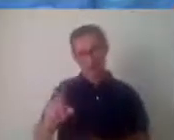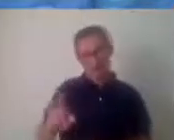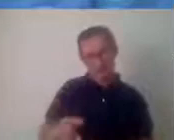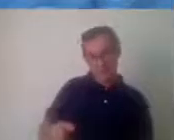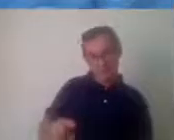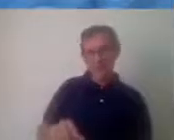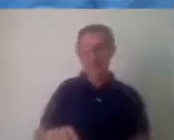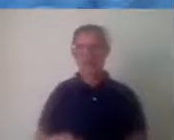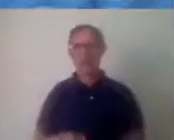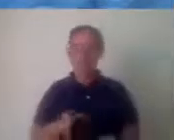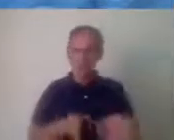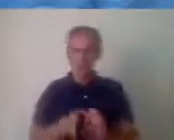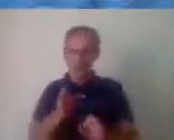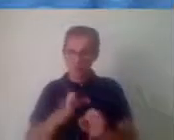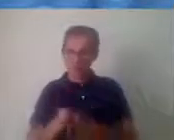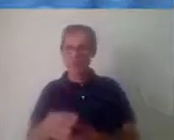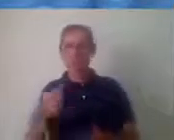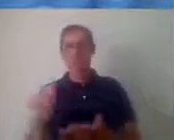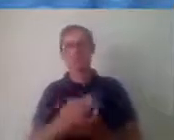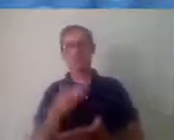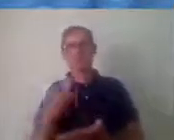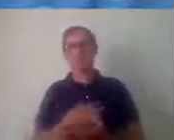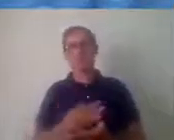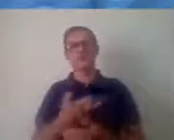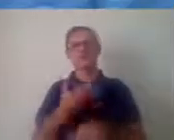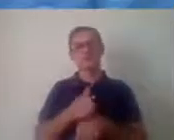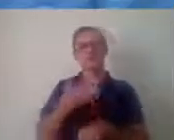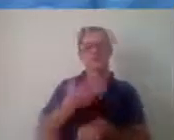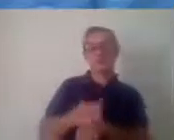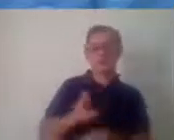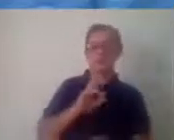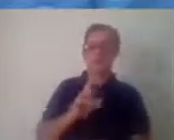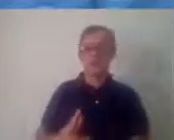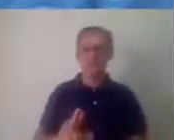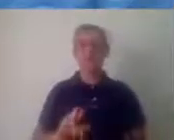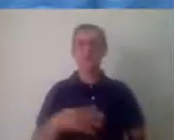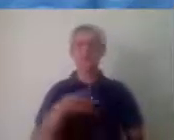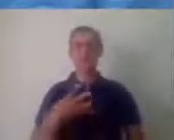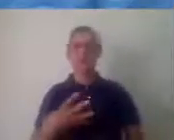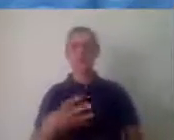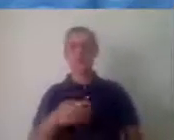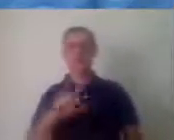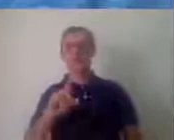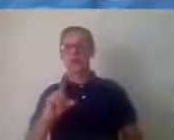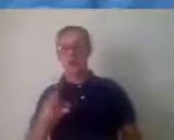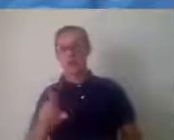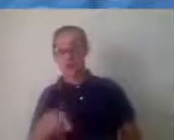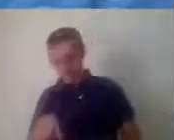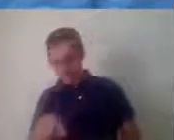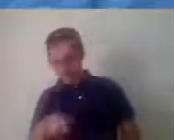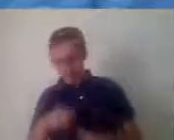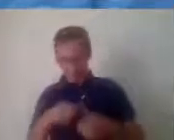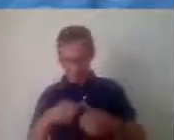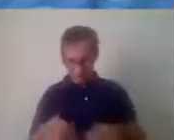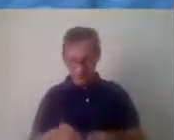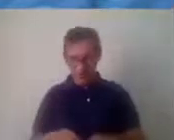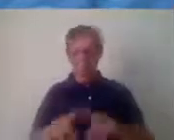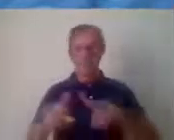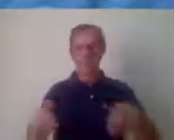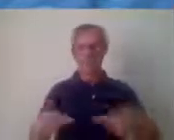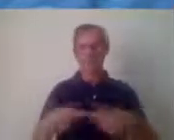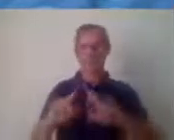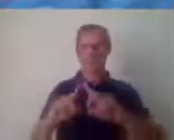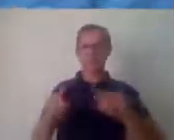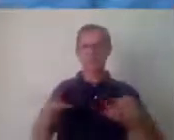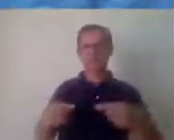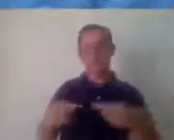fica aí para você como tarefa, né, para você praticar e resolver essas 4 integrais que estão aí em regiões